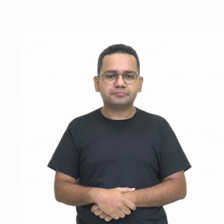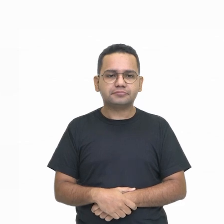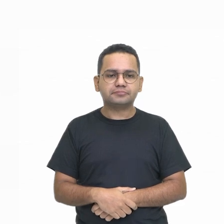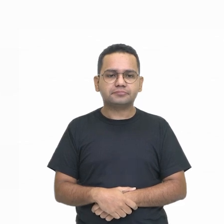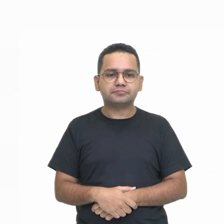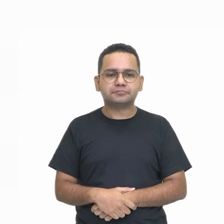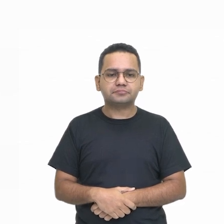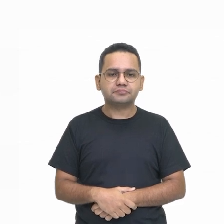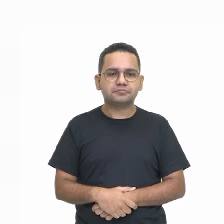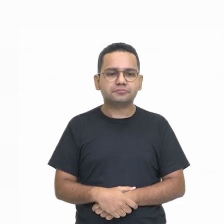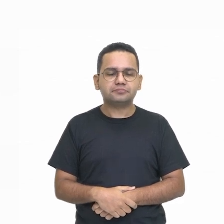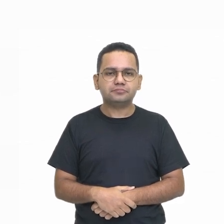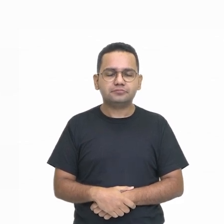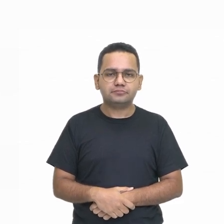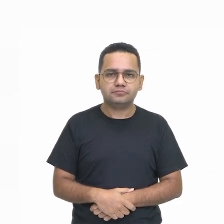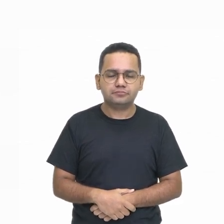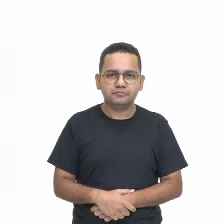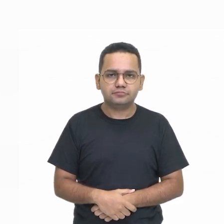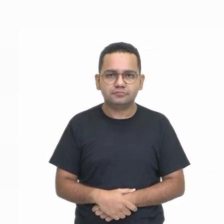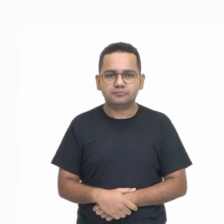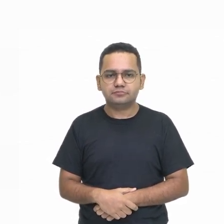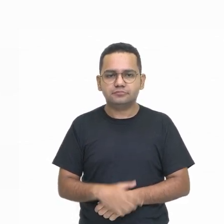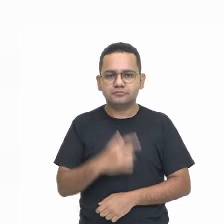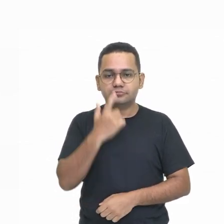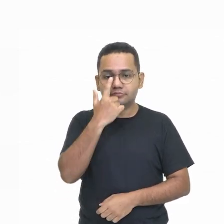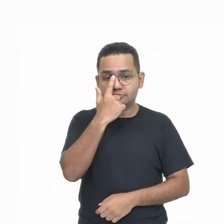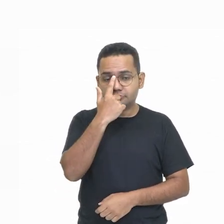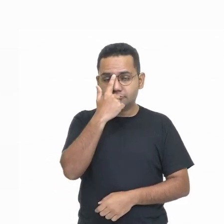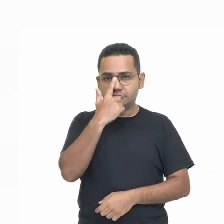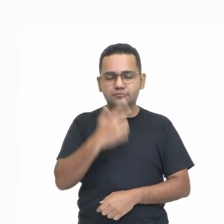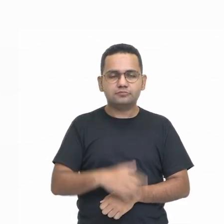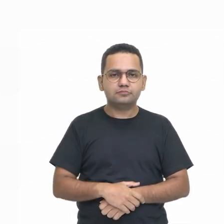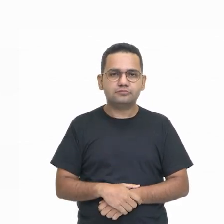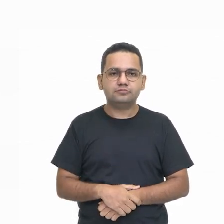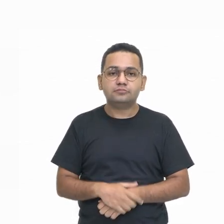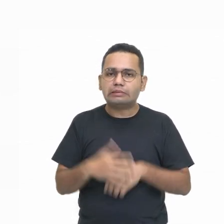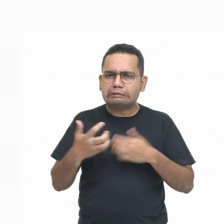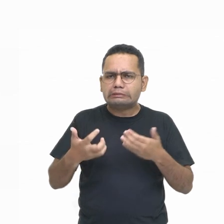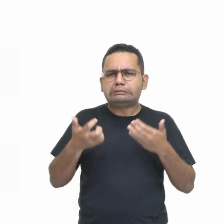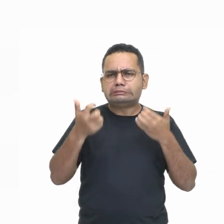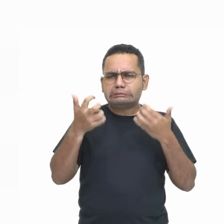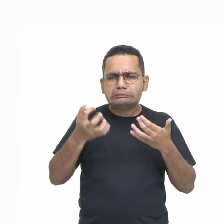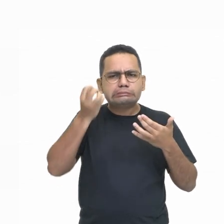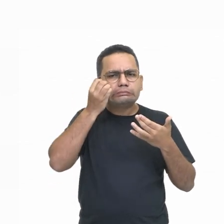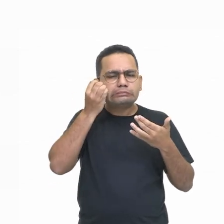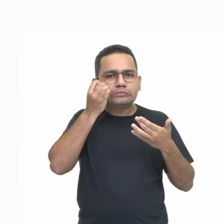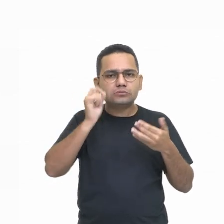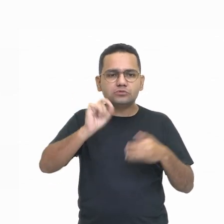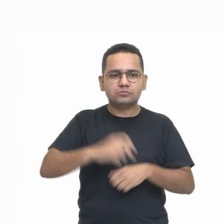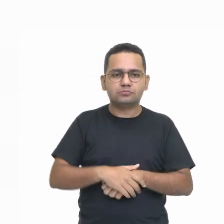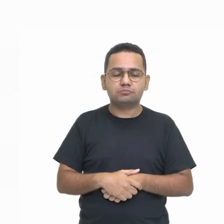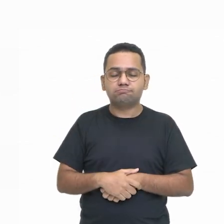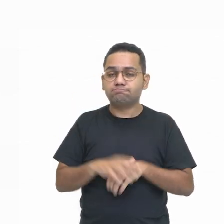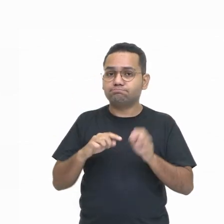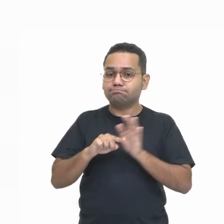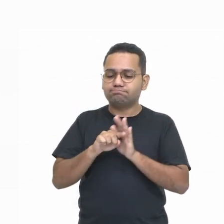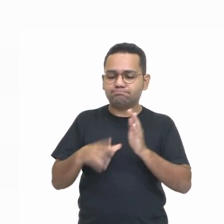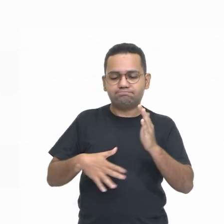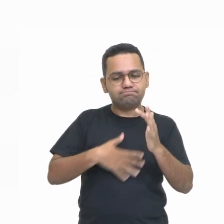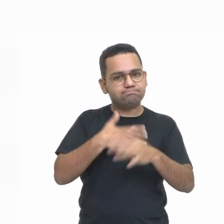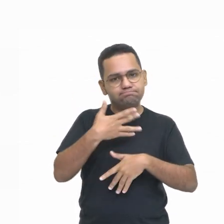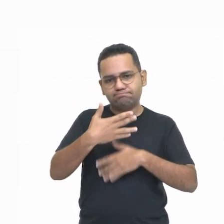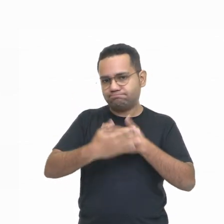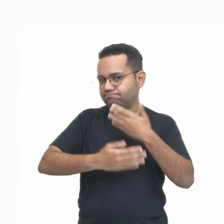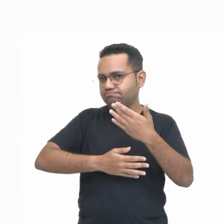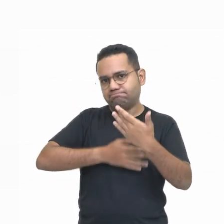que aconteceu? Aconteceu que, para explicar essa teoria, esses pesquisadores falaram que, ao longo do tempo,